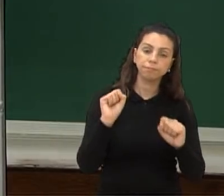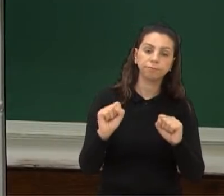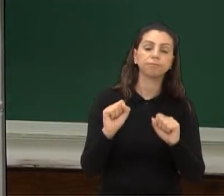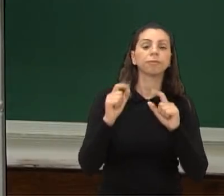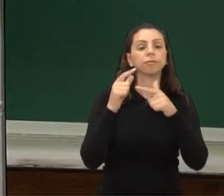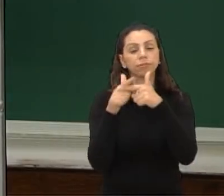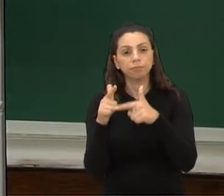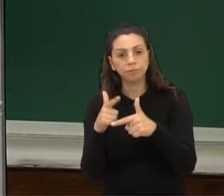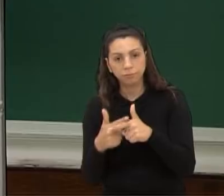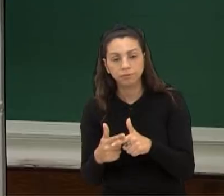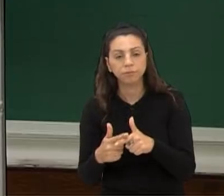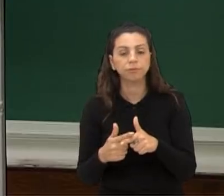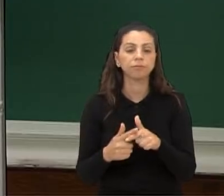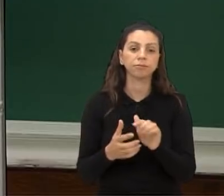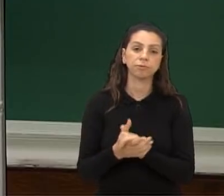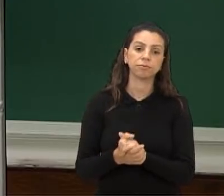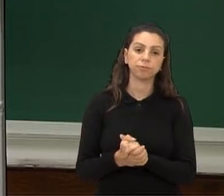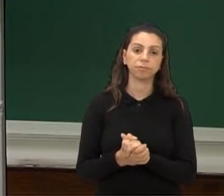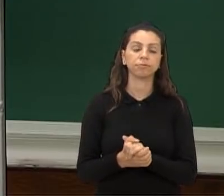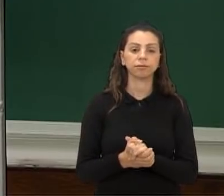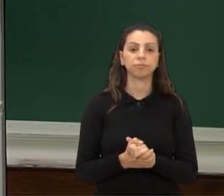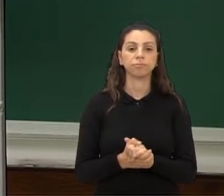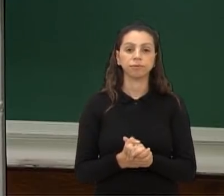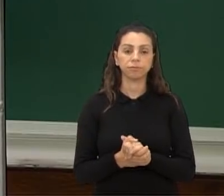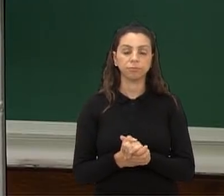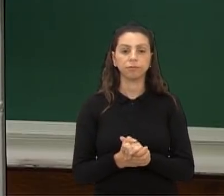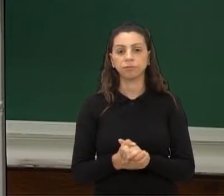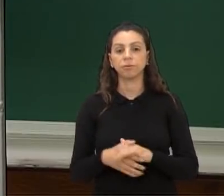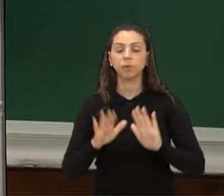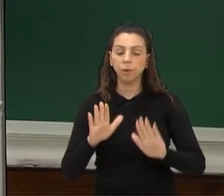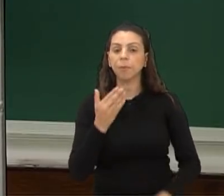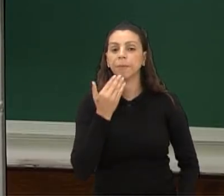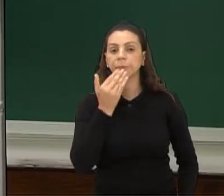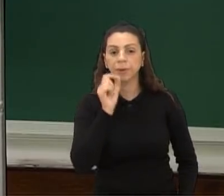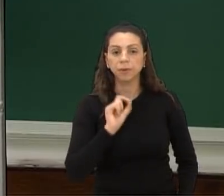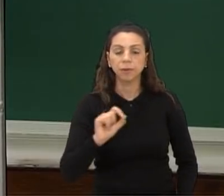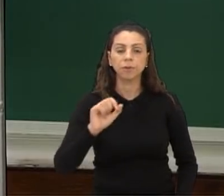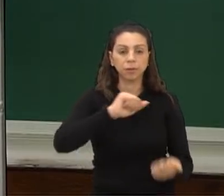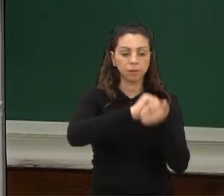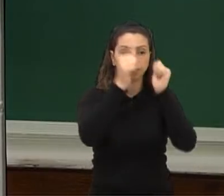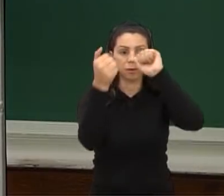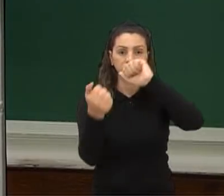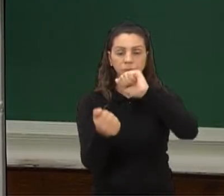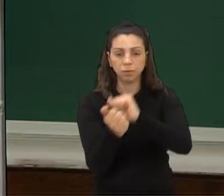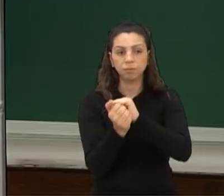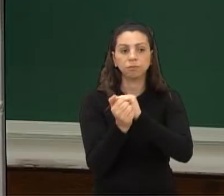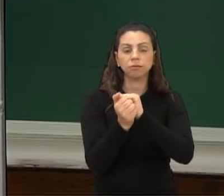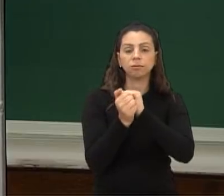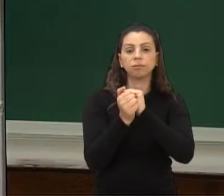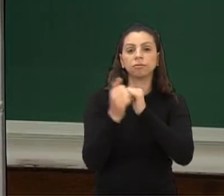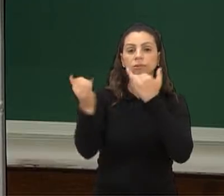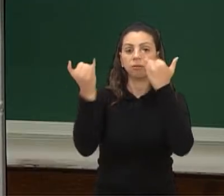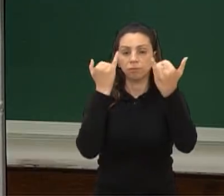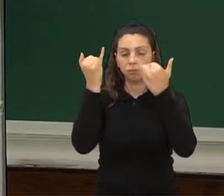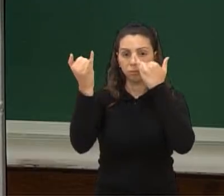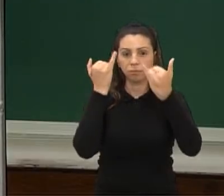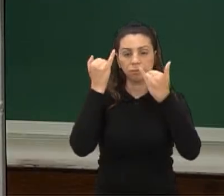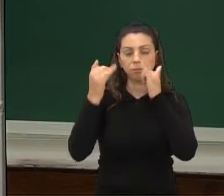mundo que está aqui dentro. Então, eu faria 2 vezes x, 2x, mais 2 vezes